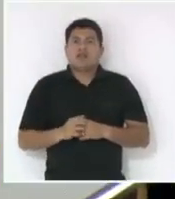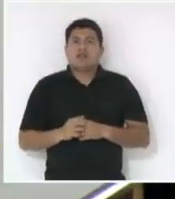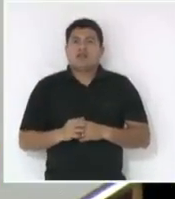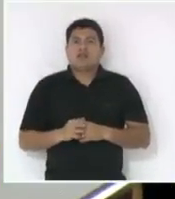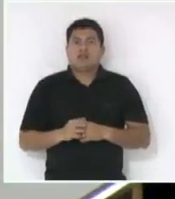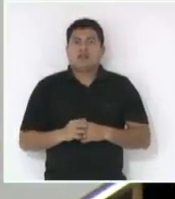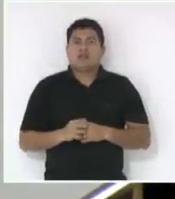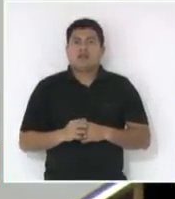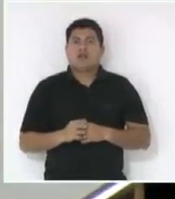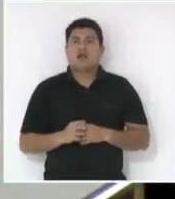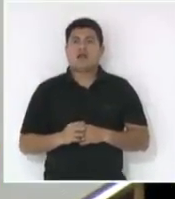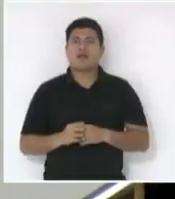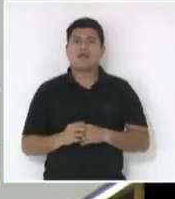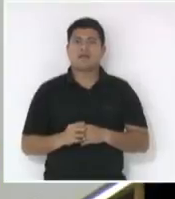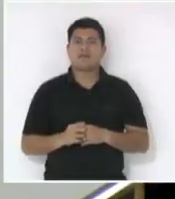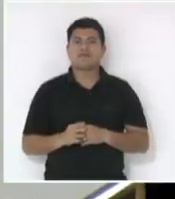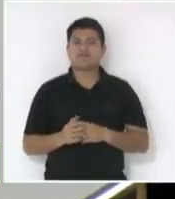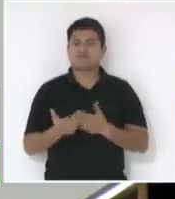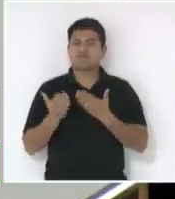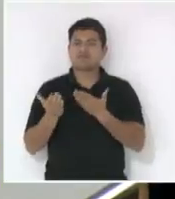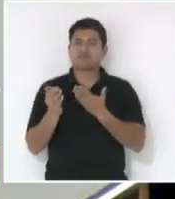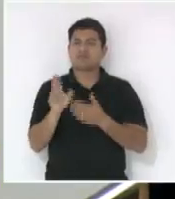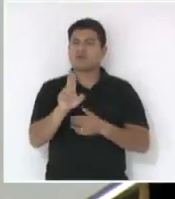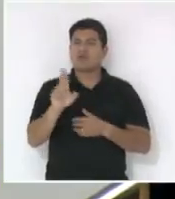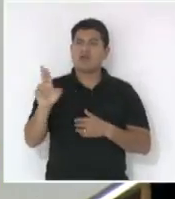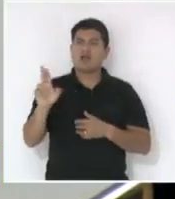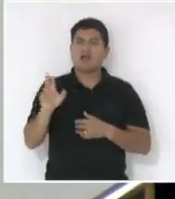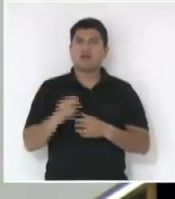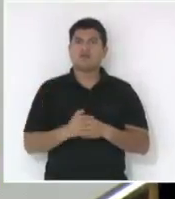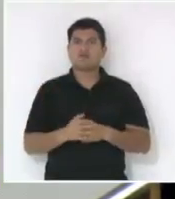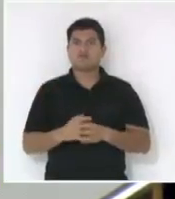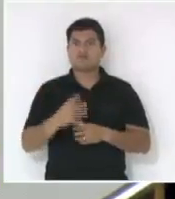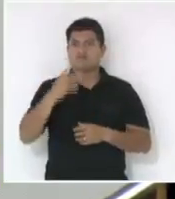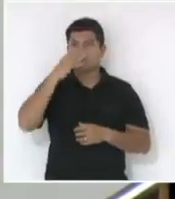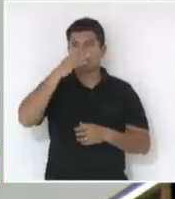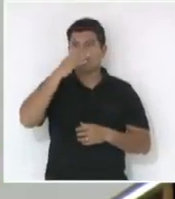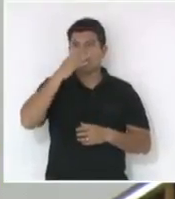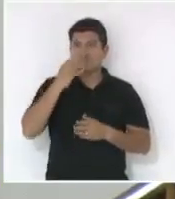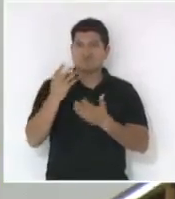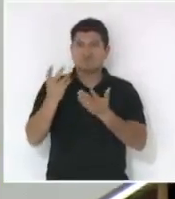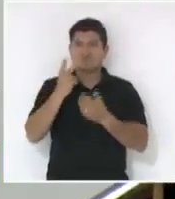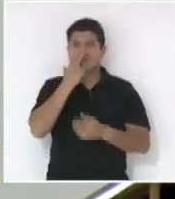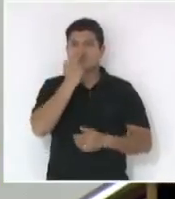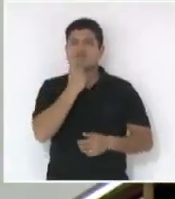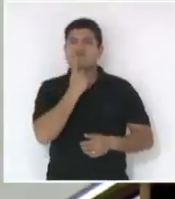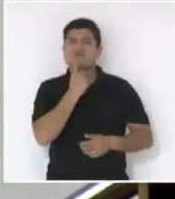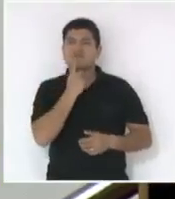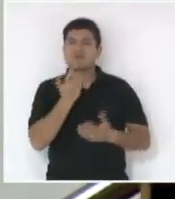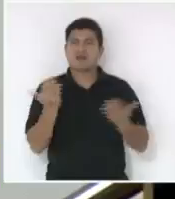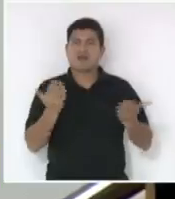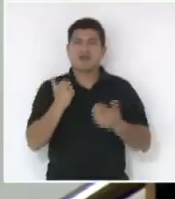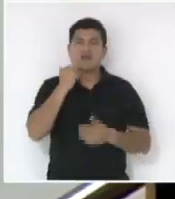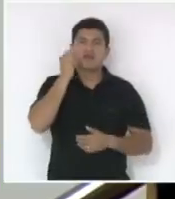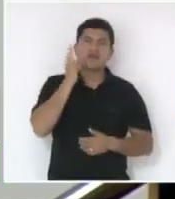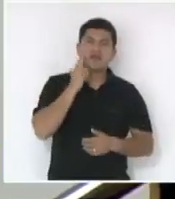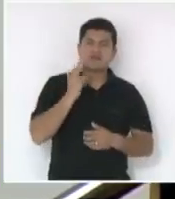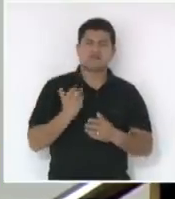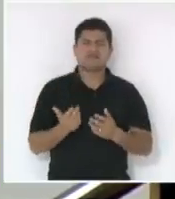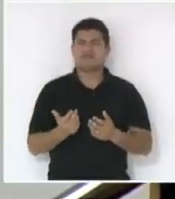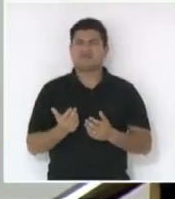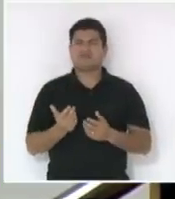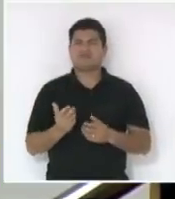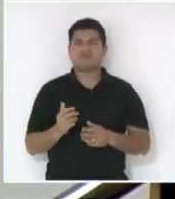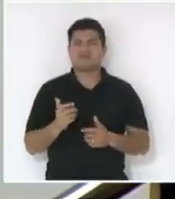de apelido, mas o Comim é uma pessoa que nasceu de admiração, um vermelho chamado de negro. Até eu quero apresentá-lo aqui.